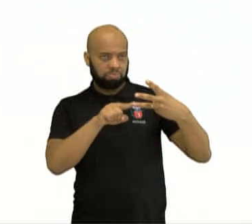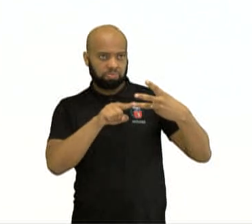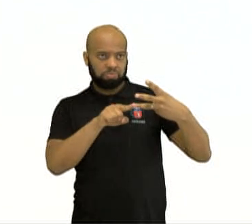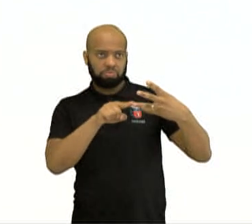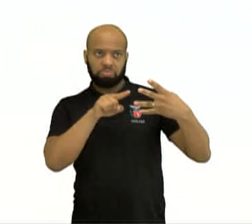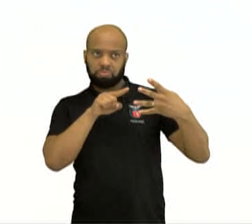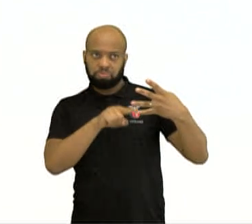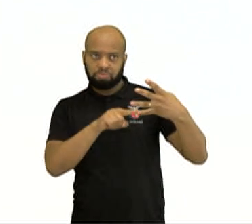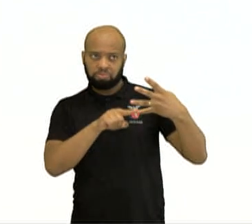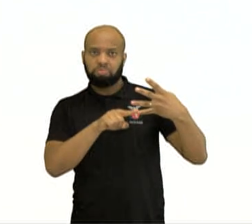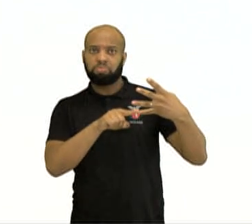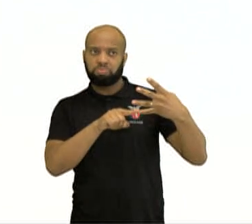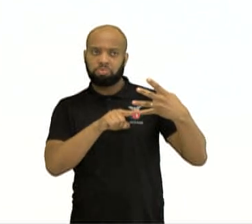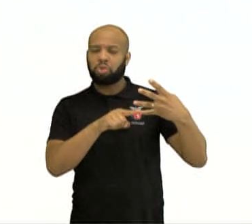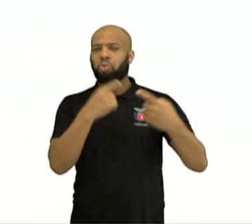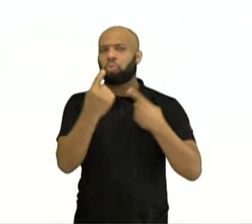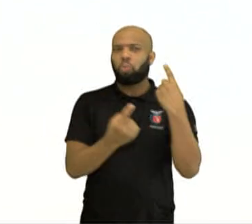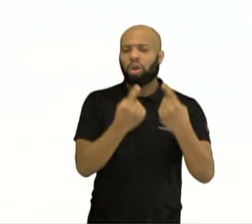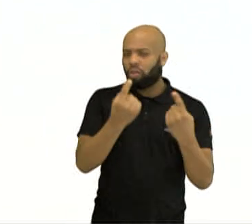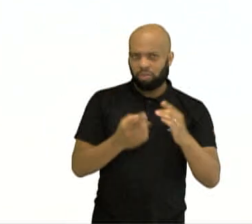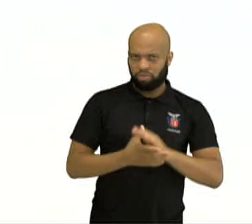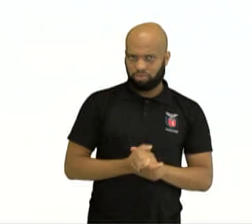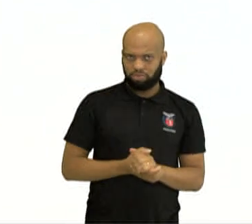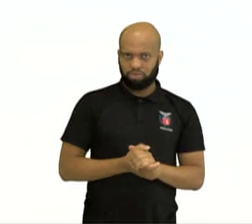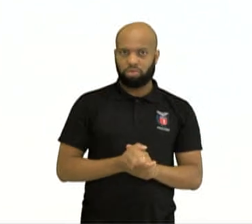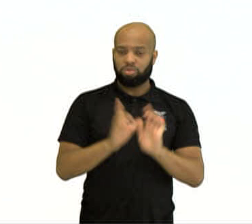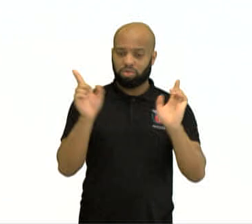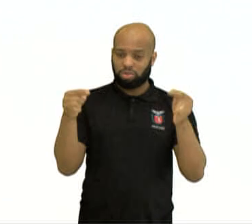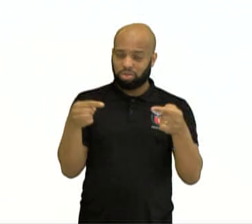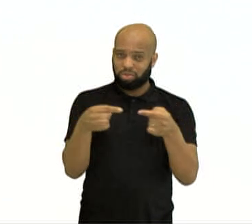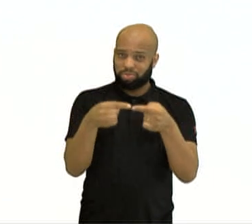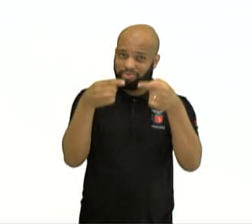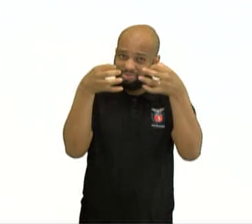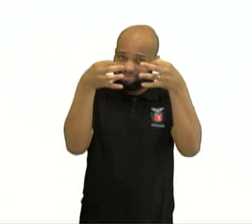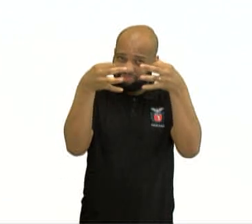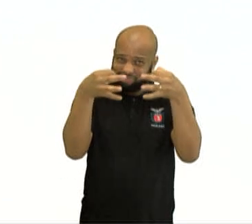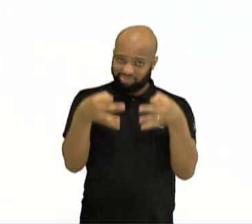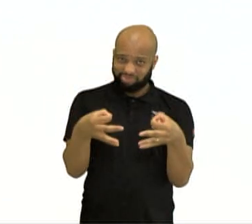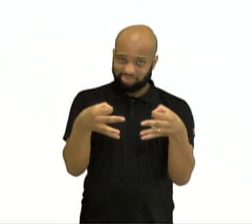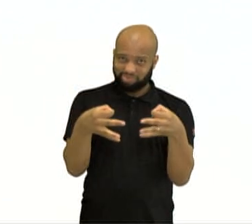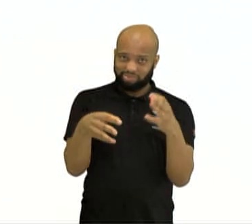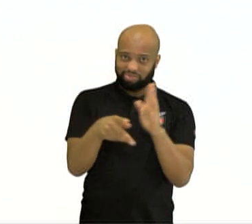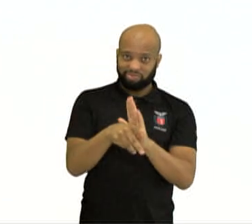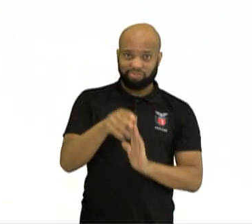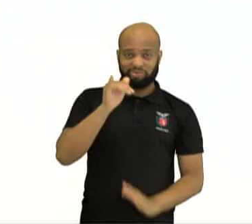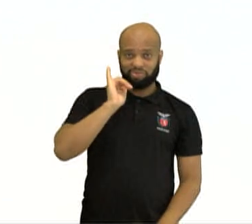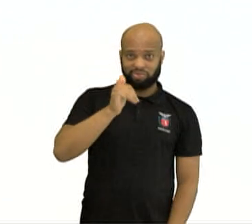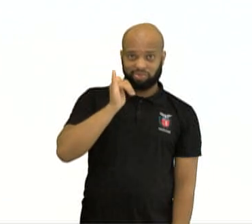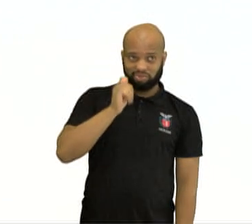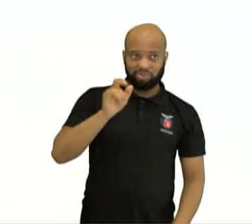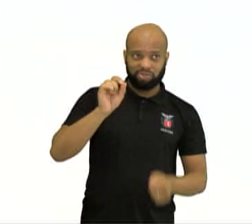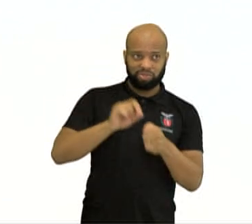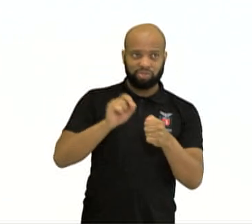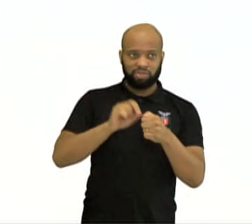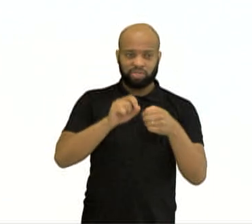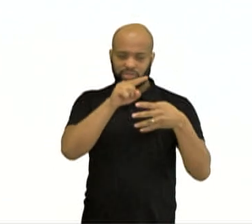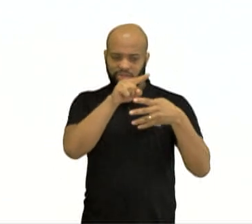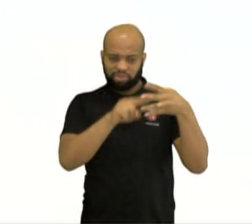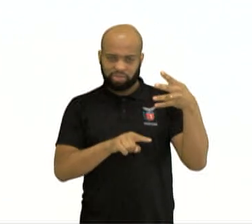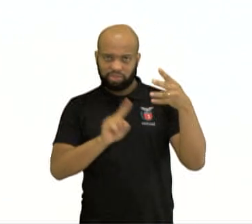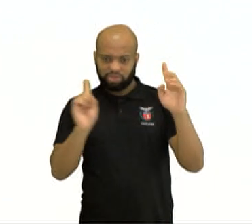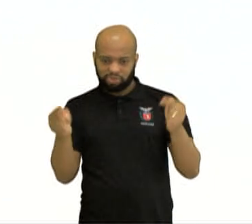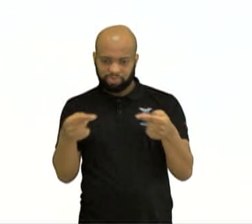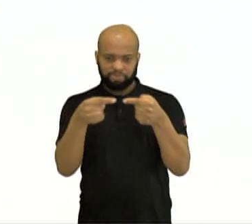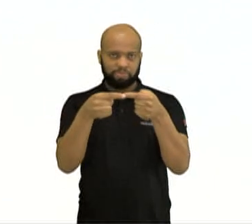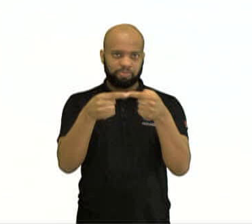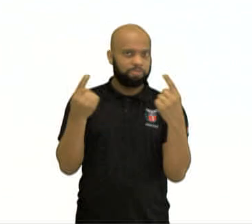é admiração e desvirtuamento, se é decoração e inutilidades, se é alegria e isolamento. Que opção você